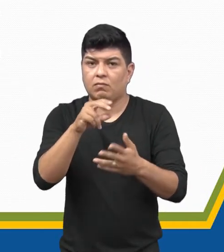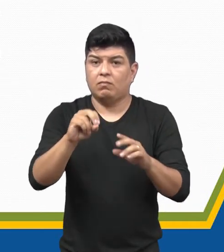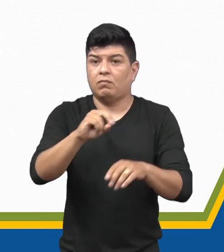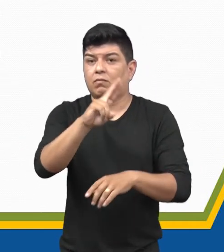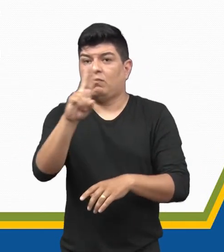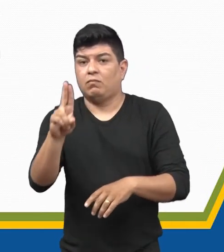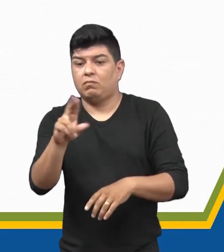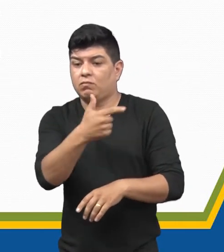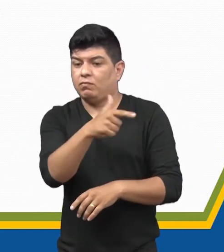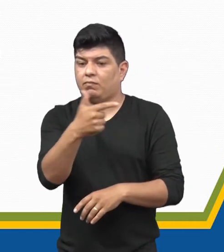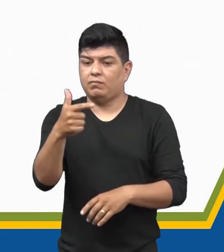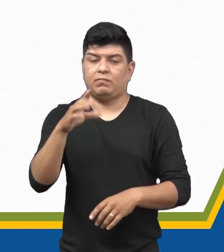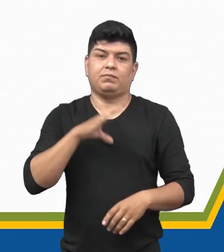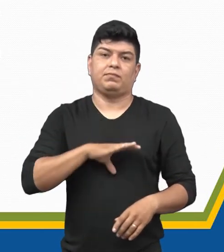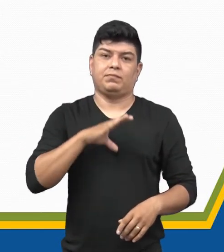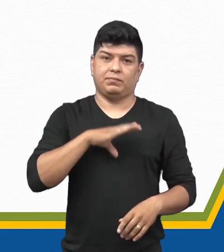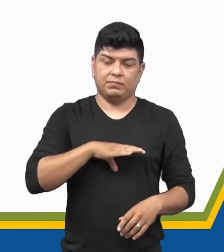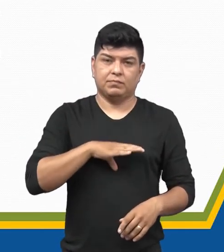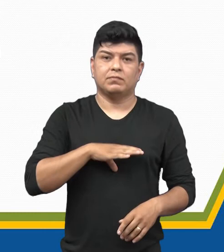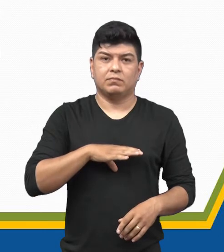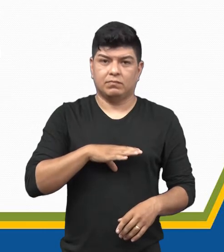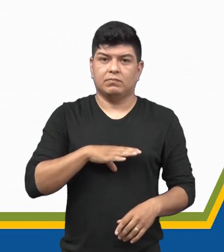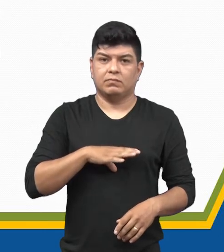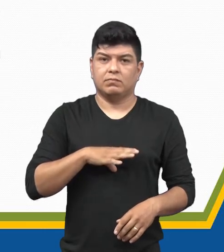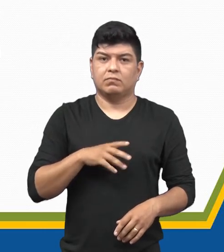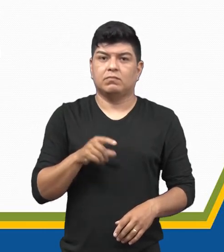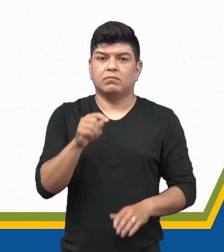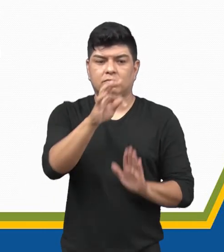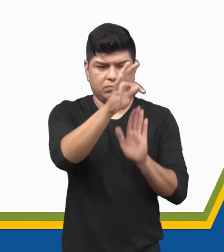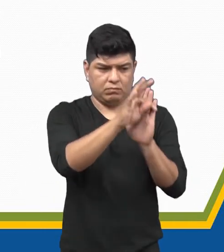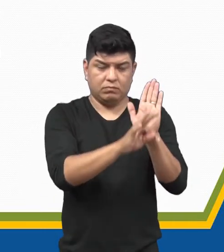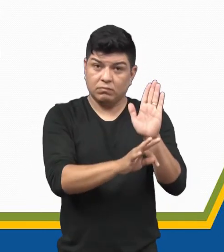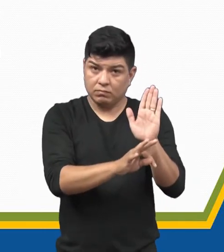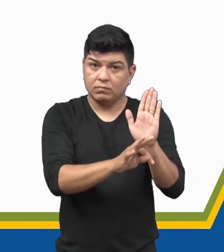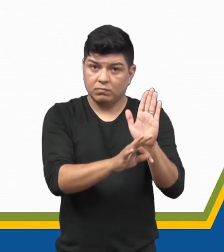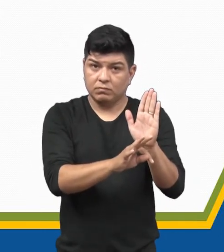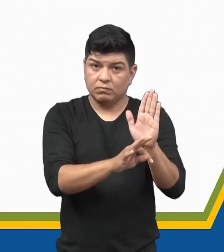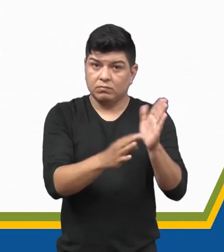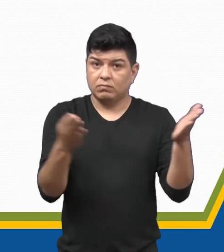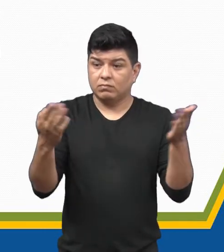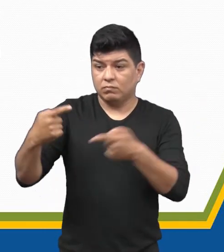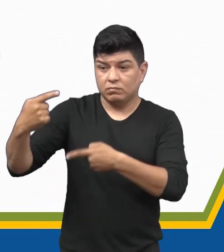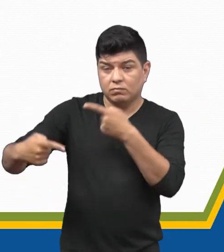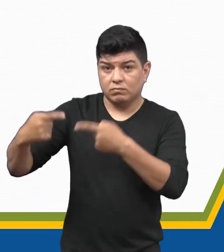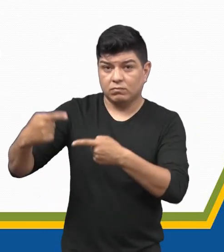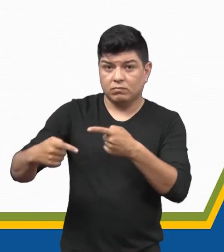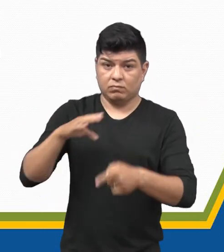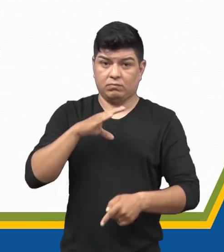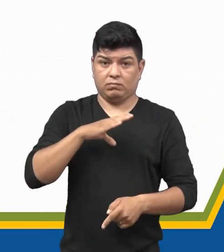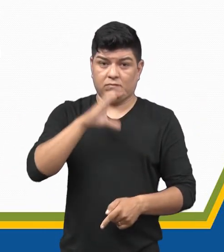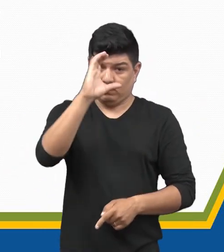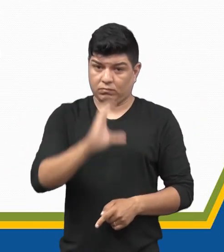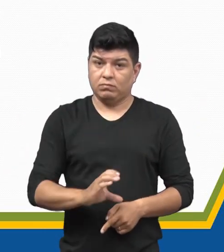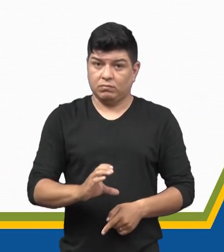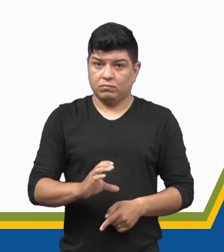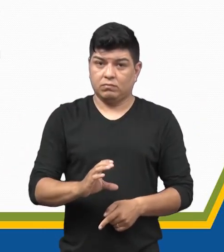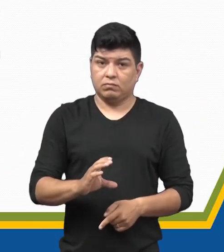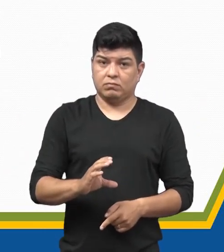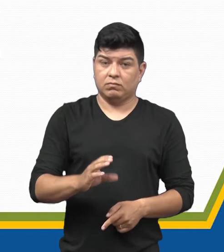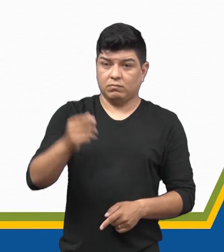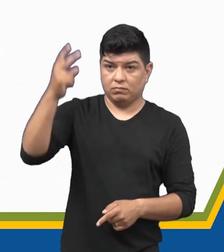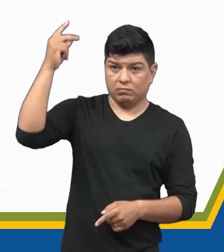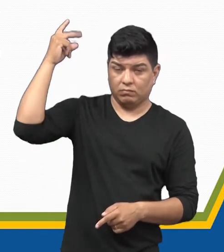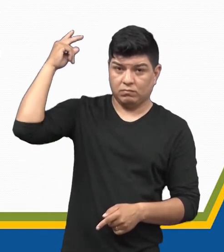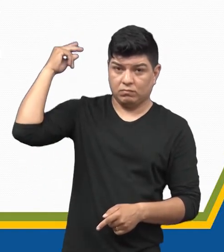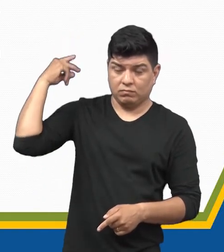não existia a cidade. De acordo com o texto, a atuação política dos cidadãos atenienses na